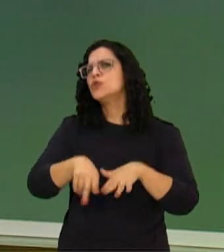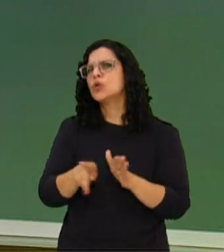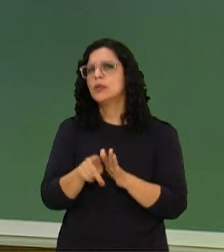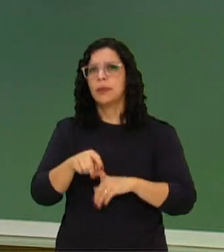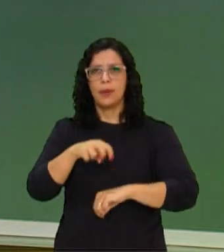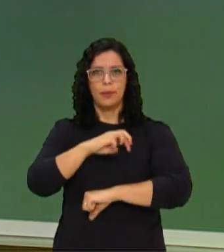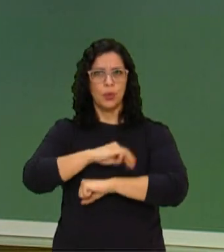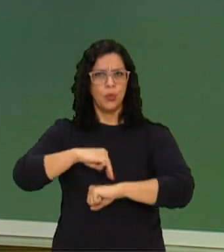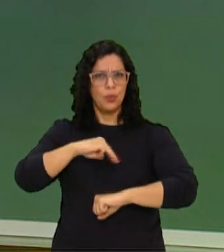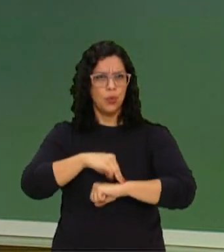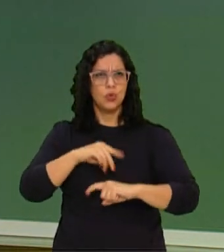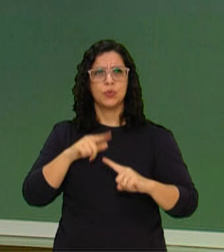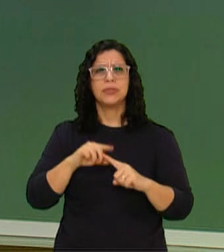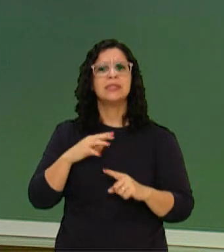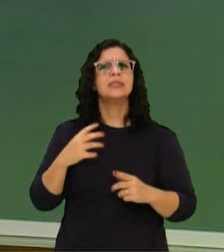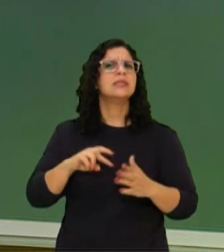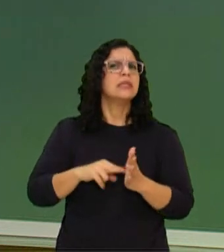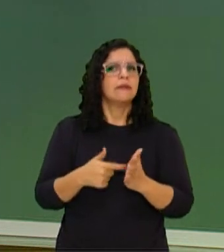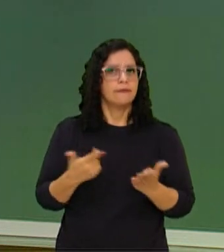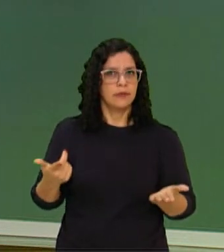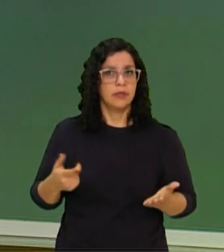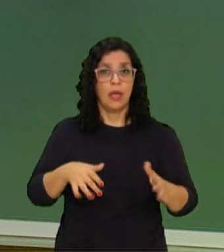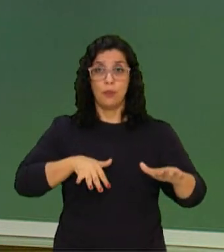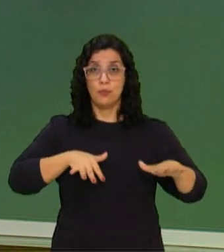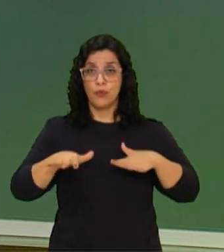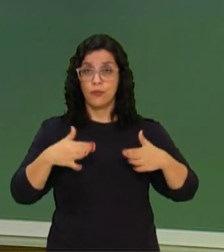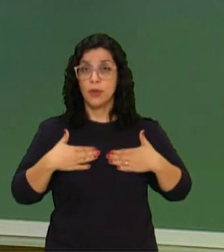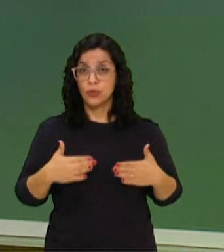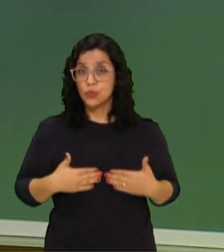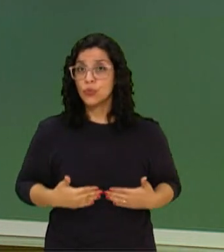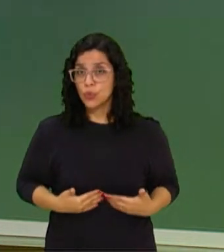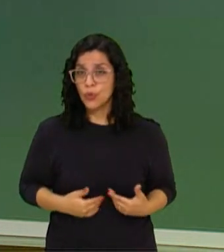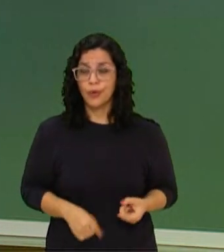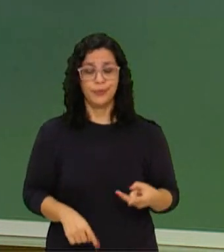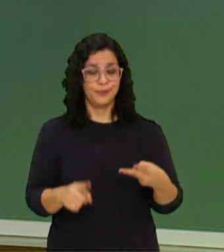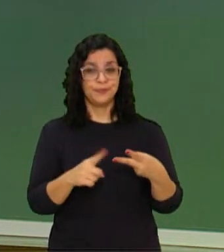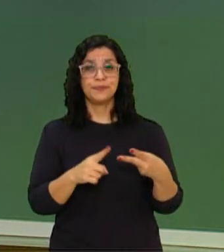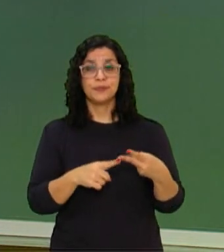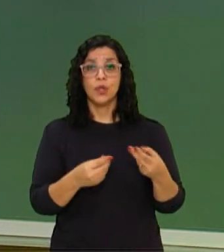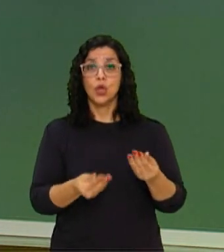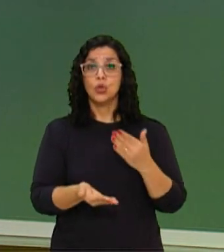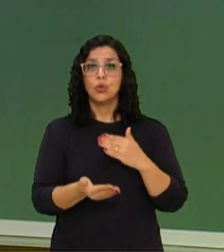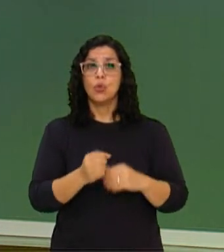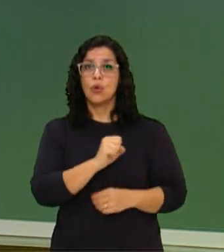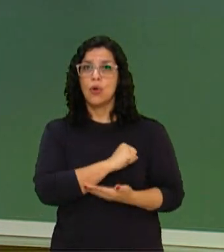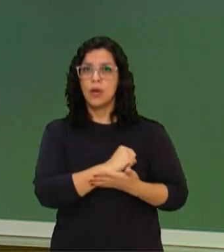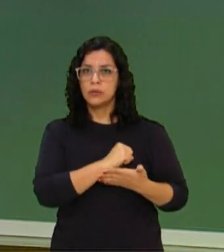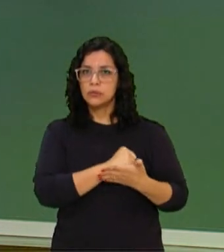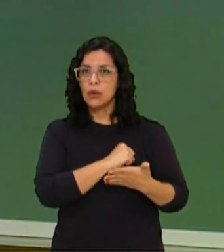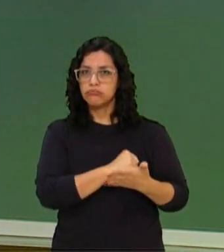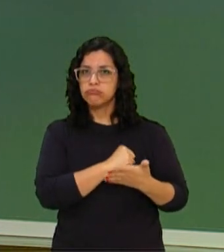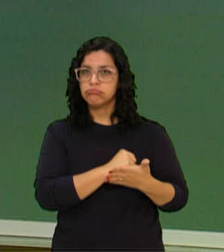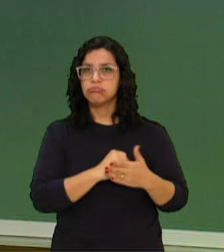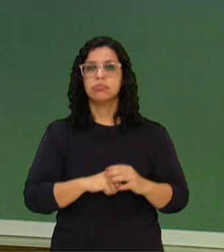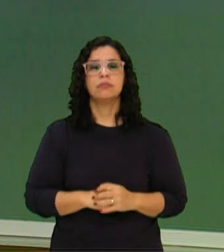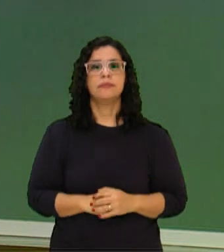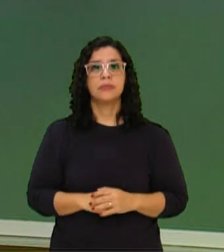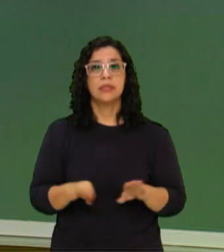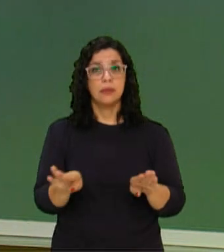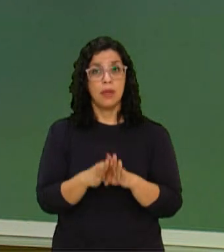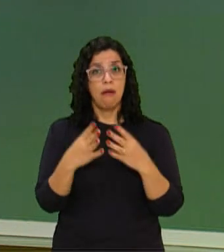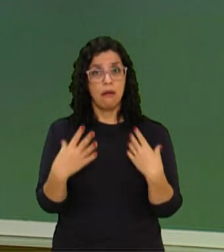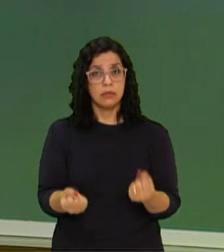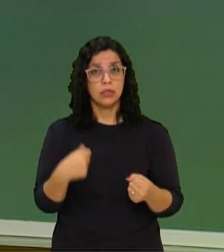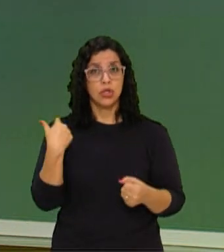as funções do tecido muscular. Movimentar o nosso corpo, garantir o batimento cardíaco, permitir